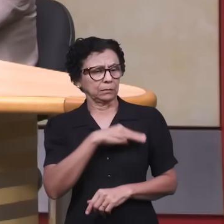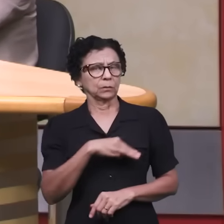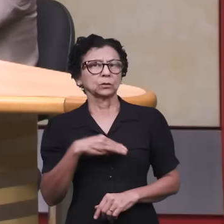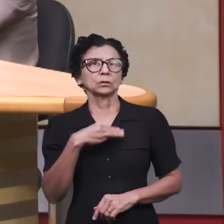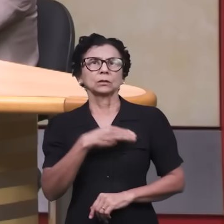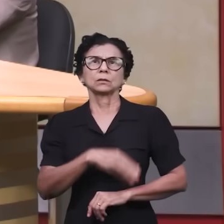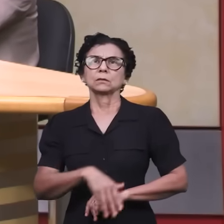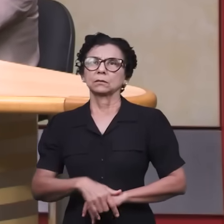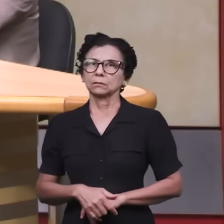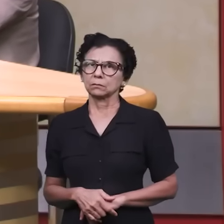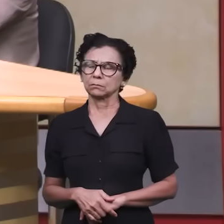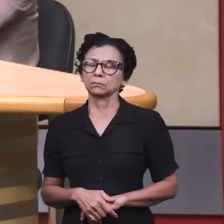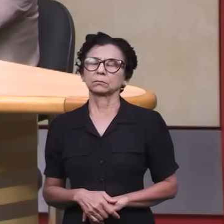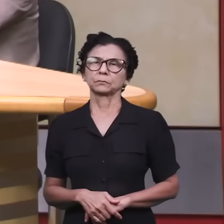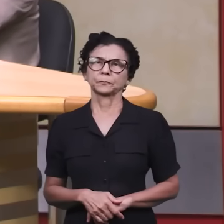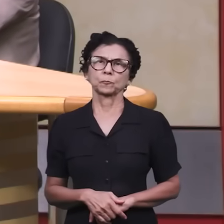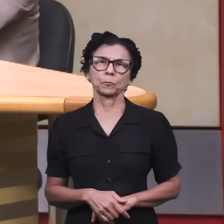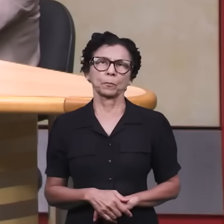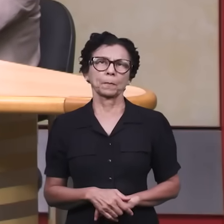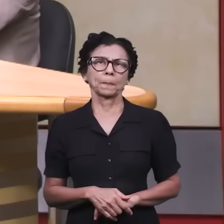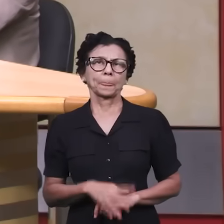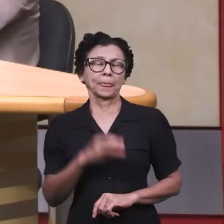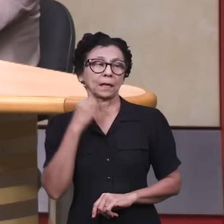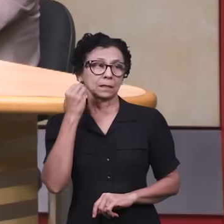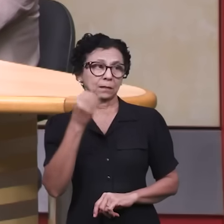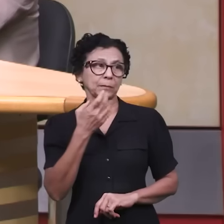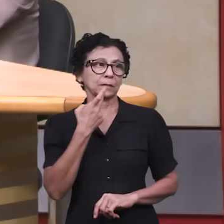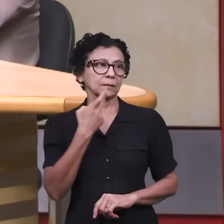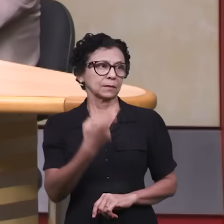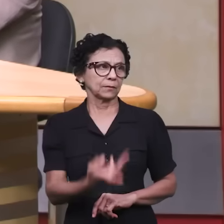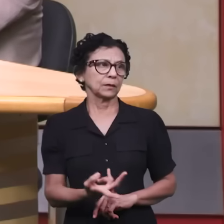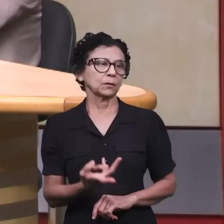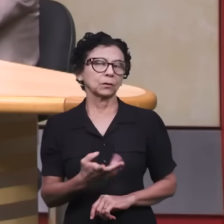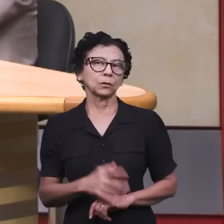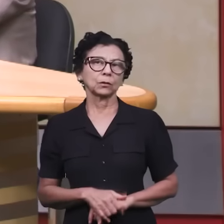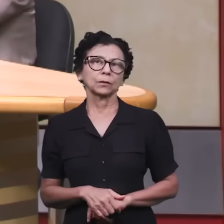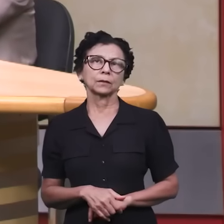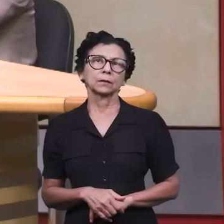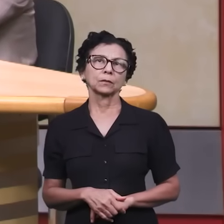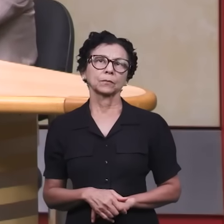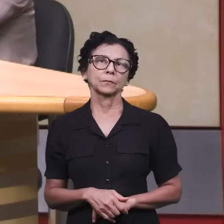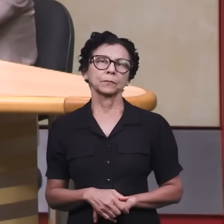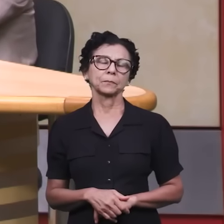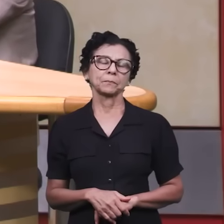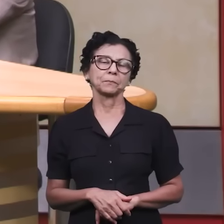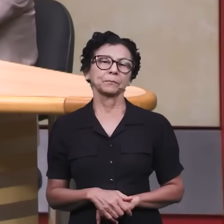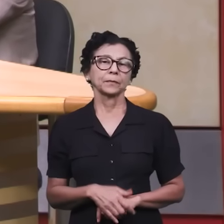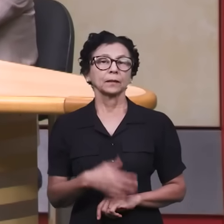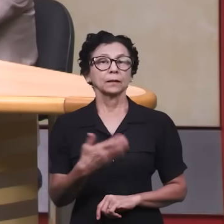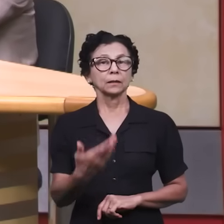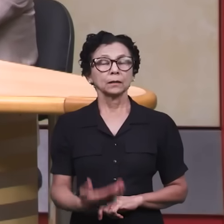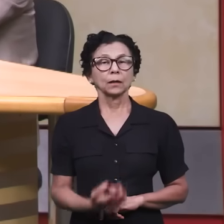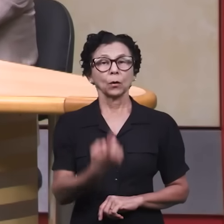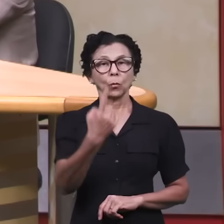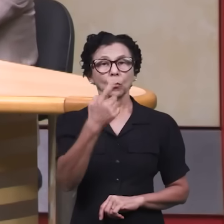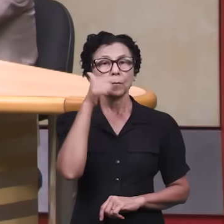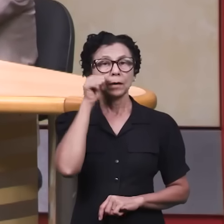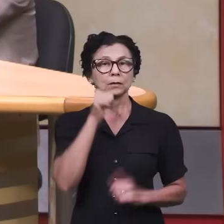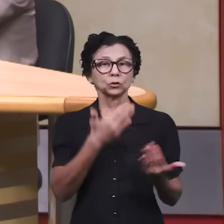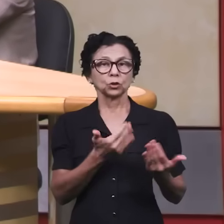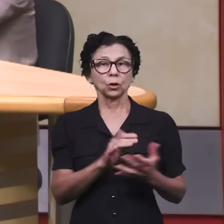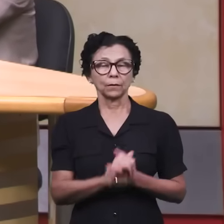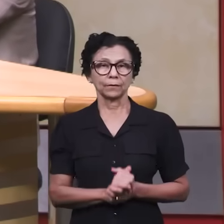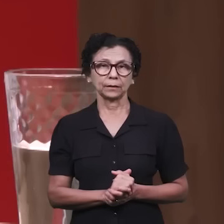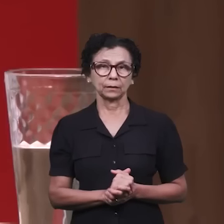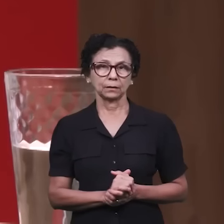trabalho missionário, né? Porque, é um trabalho, porque você, por exemplo, dúvida. Essa experiência que você contou, ela começou a tocar um louvor para uma criança, daqui a pouco